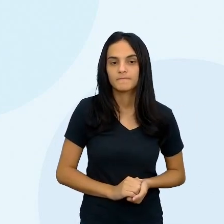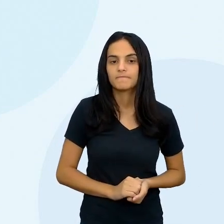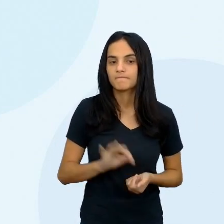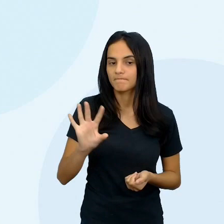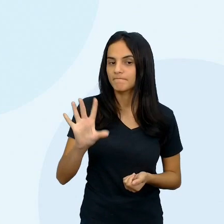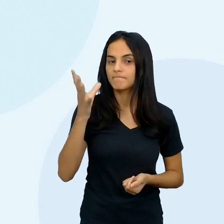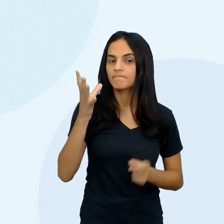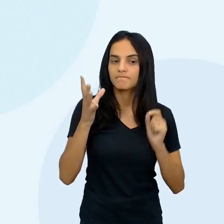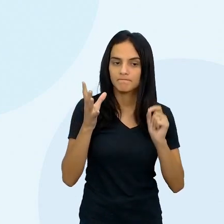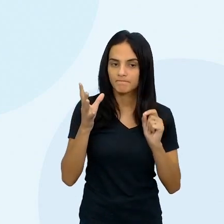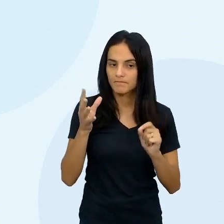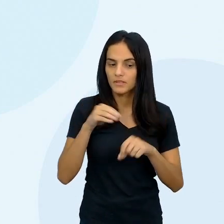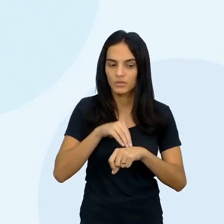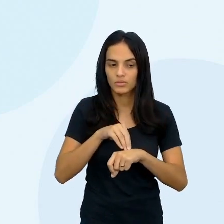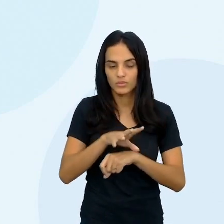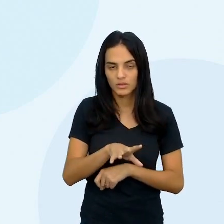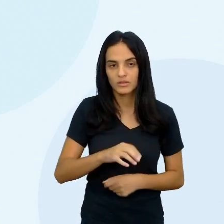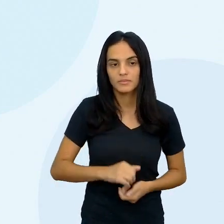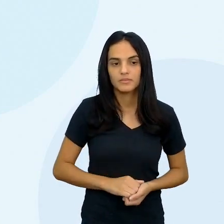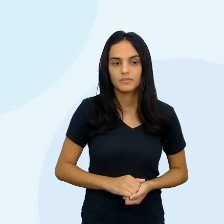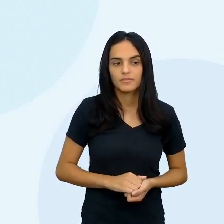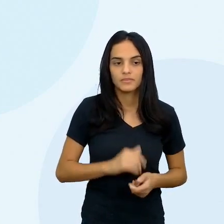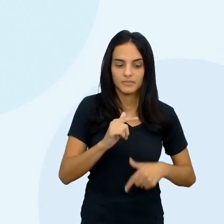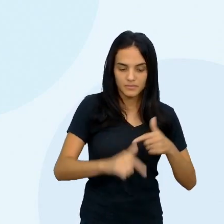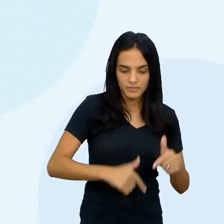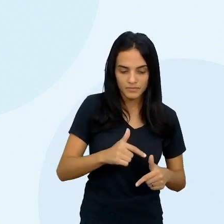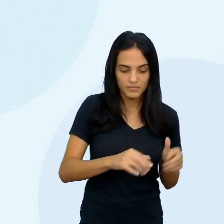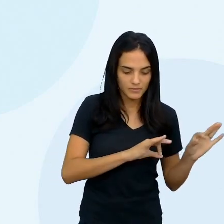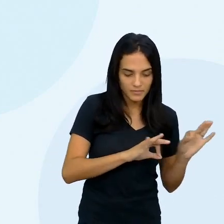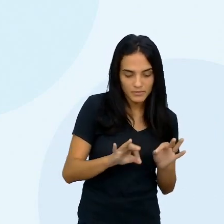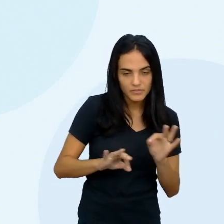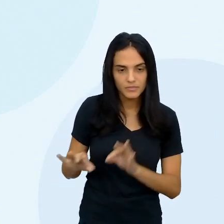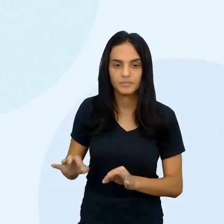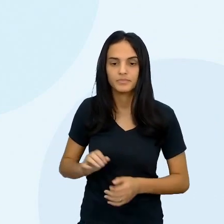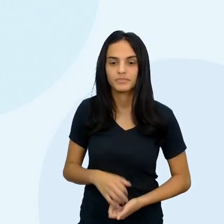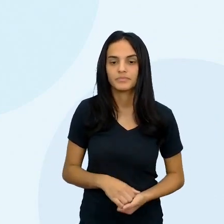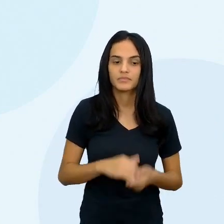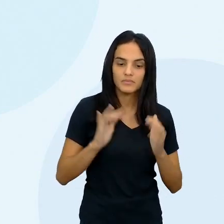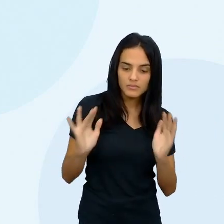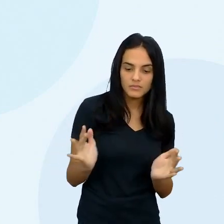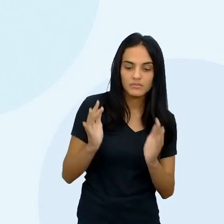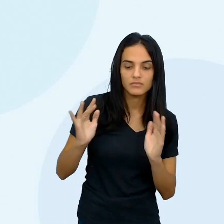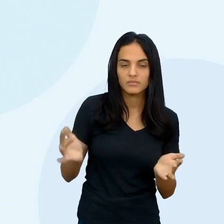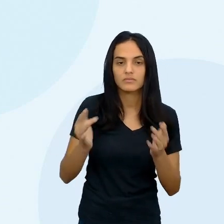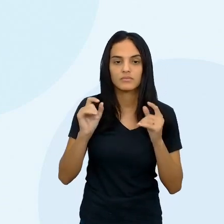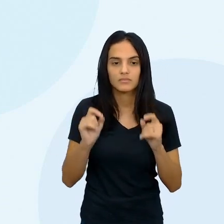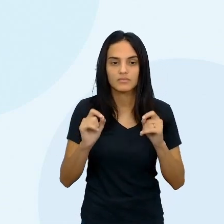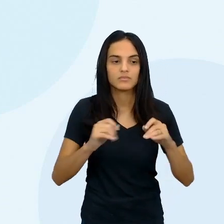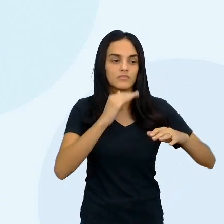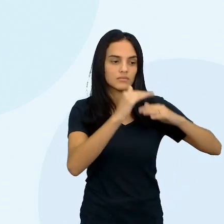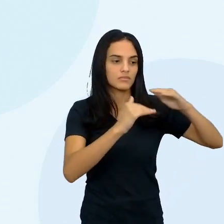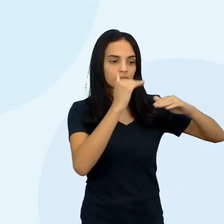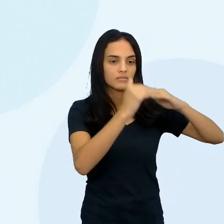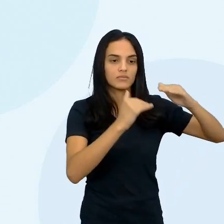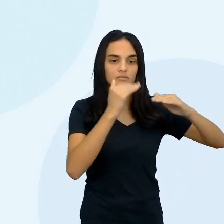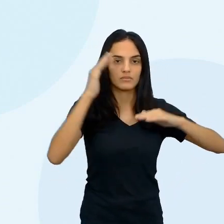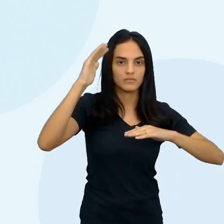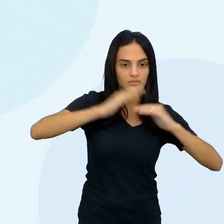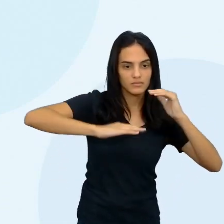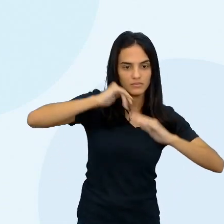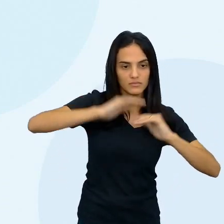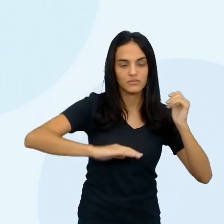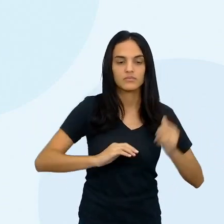acontece que aqui ele está sugerindo que o trabalho é em projetos e estimular então o desenvolvimento das